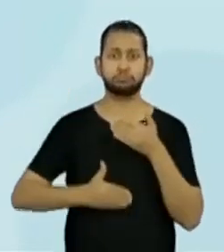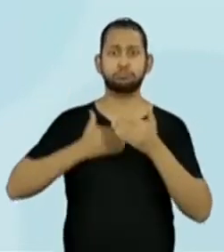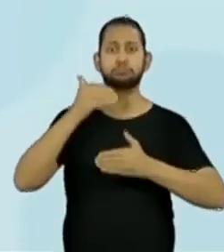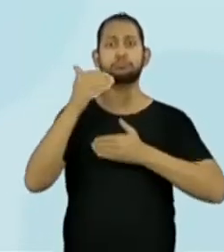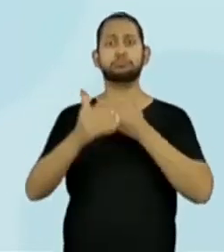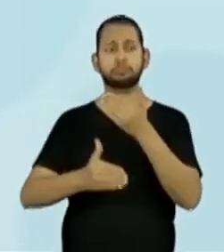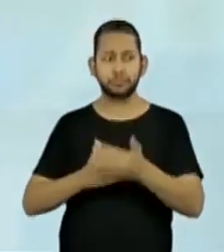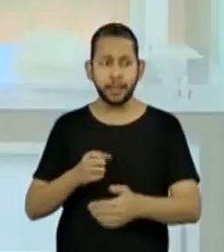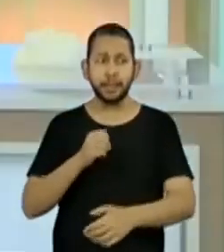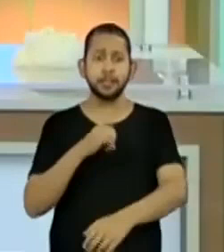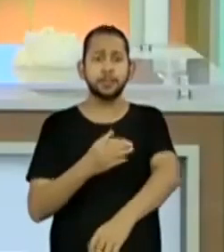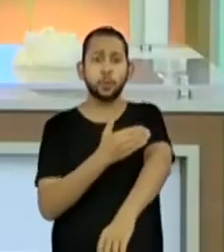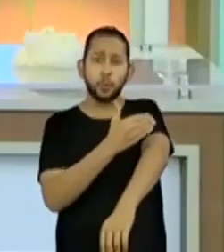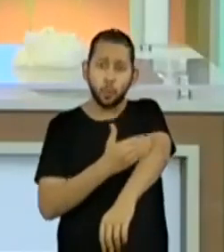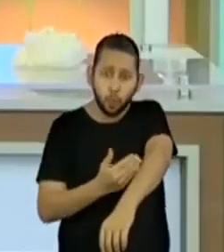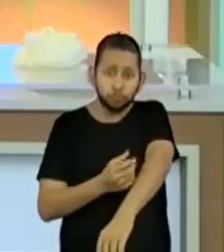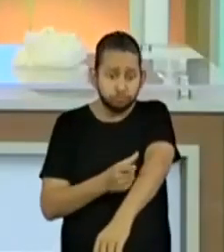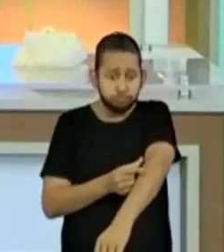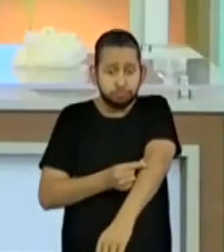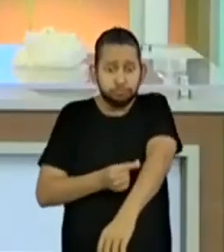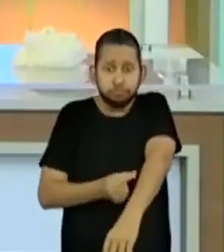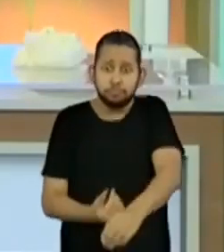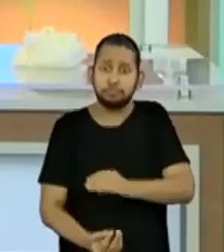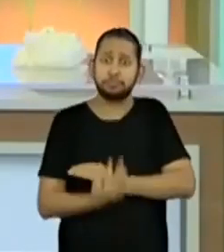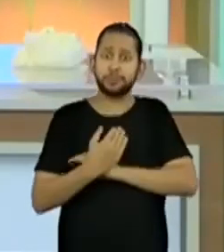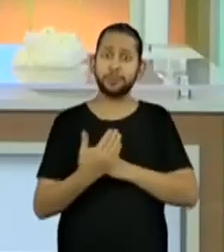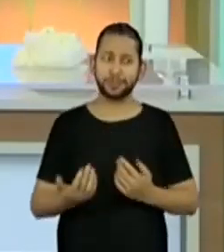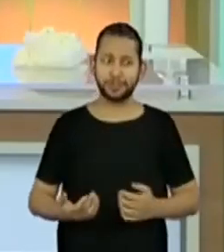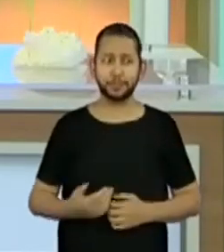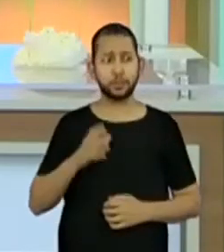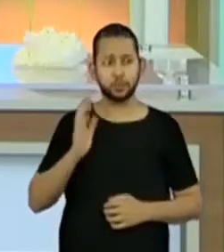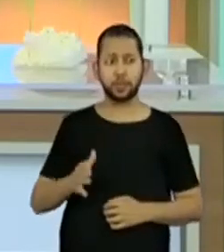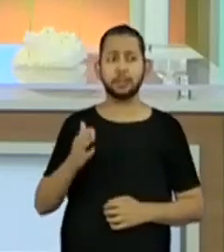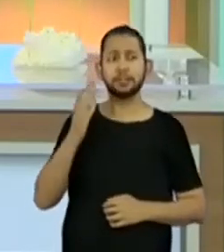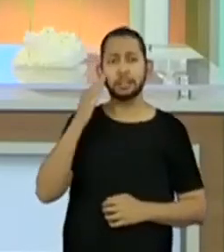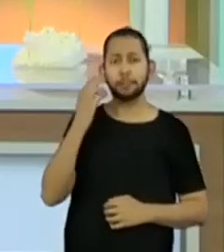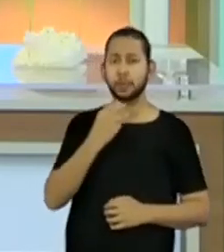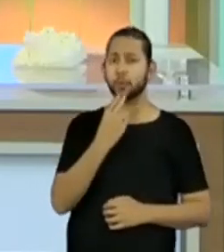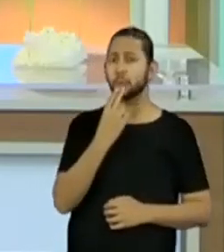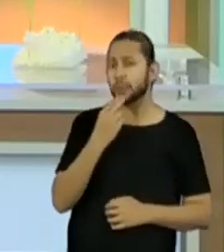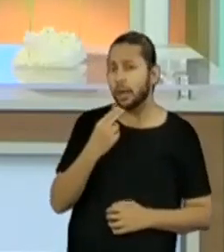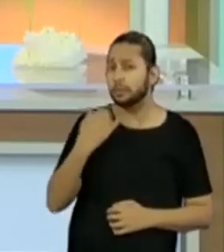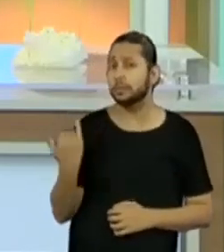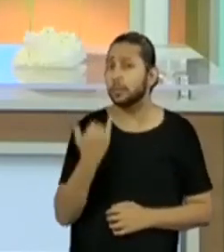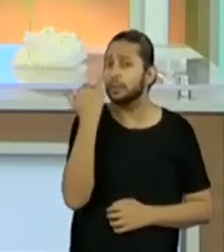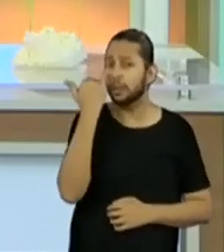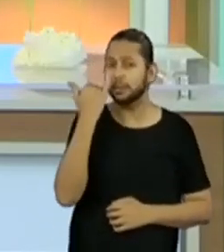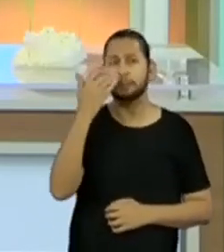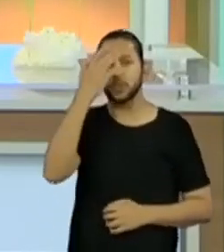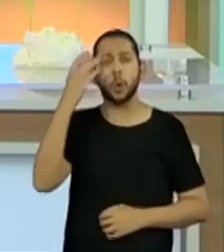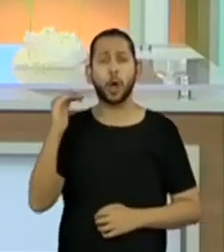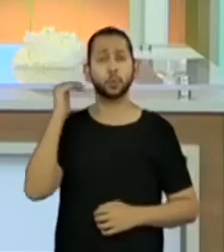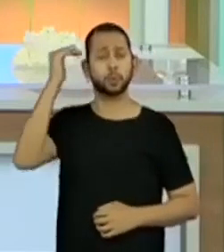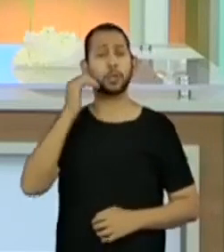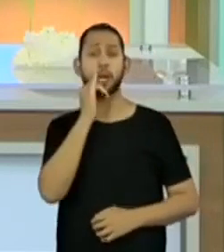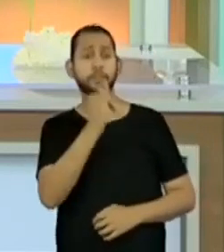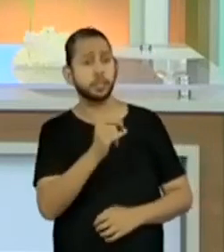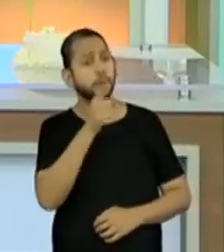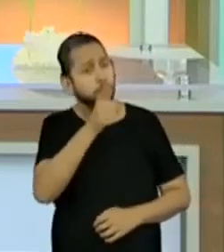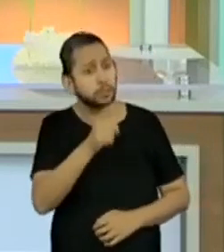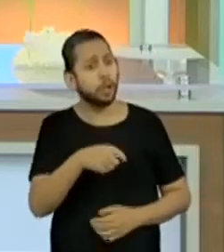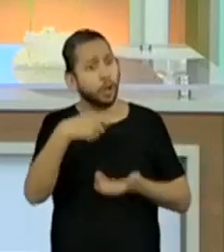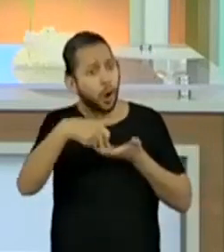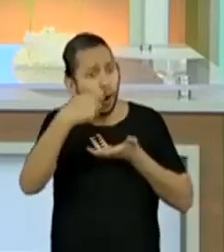mesmo? Ora, você já deve ter ouvido aí de algum adulto falando, olha, tem que se alimentar direitinho, hein? Não pode ficar